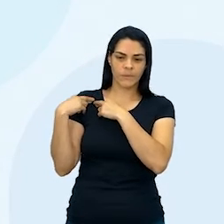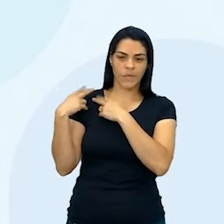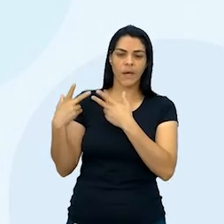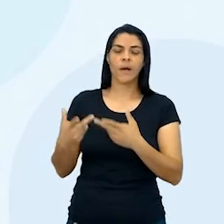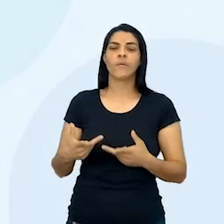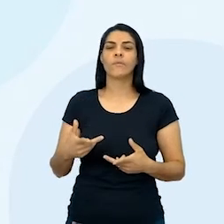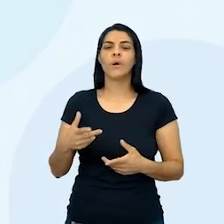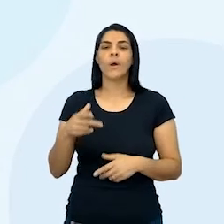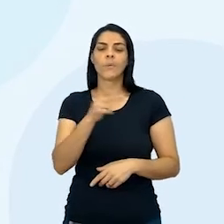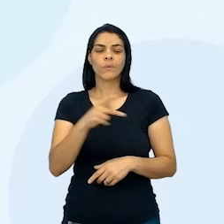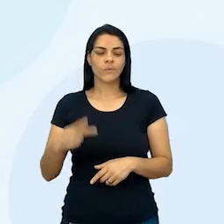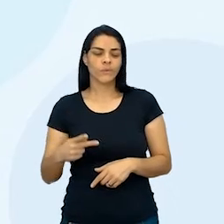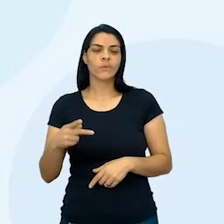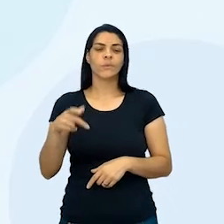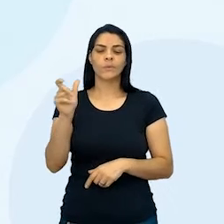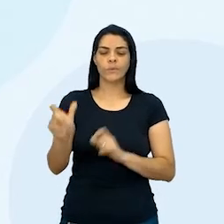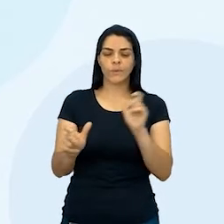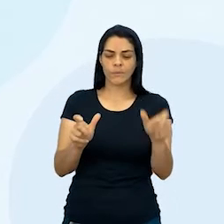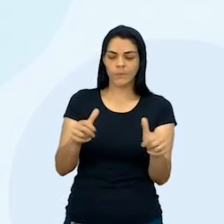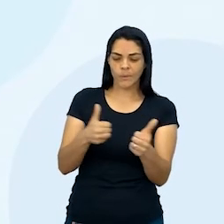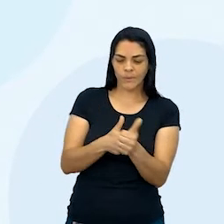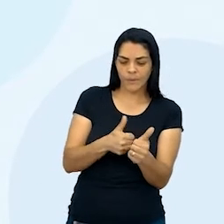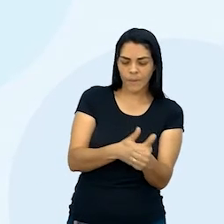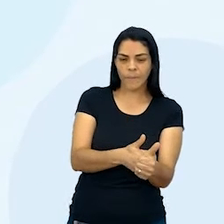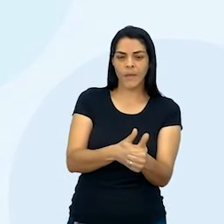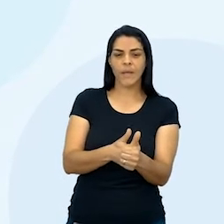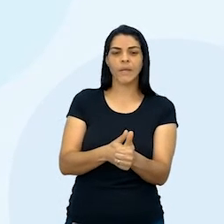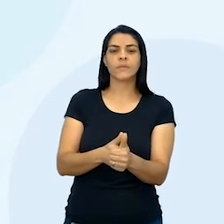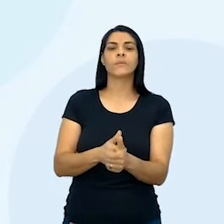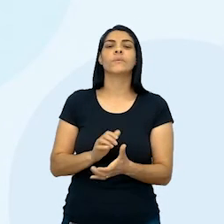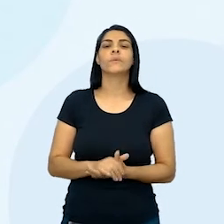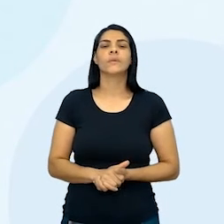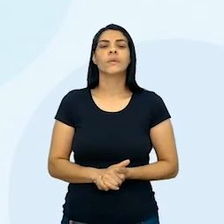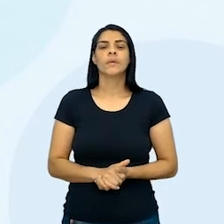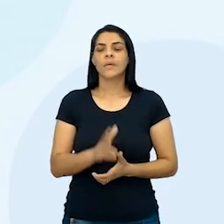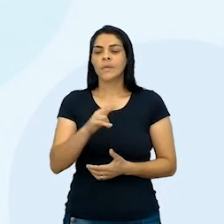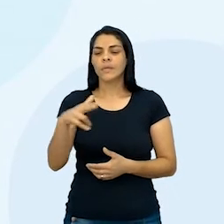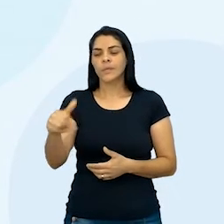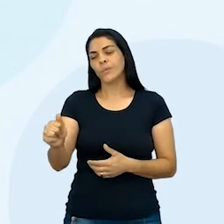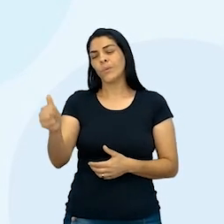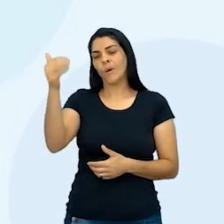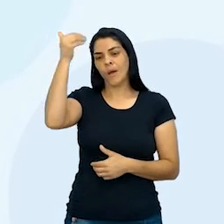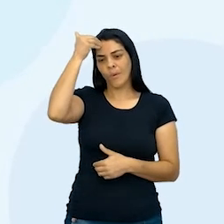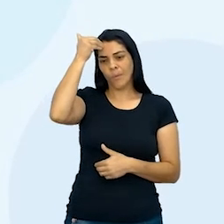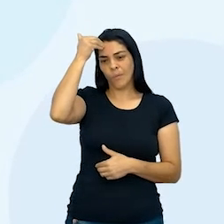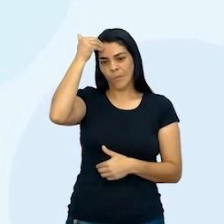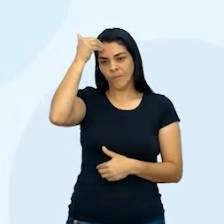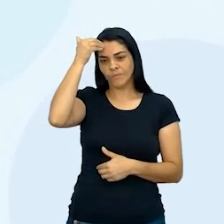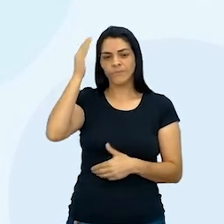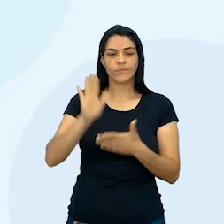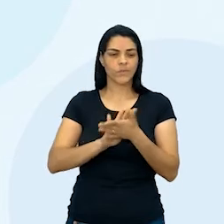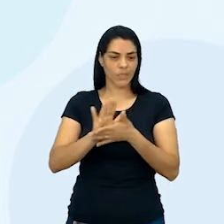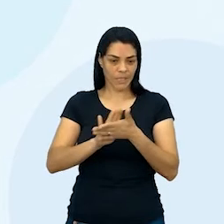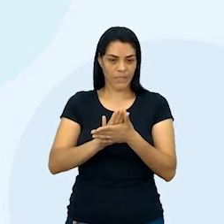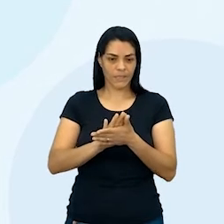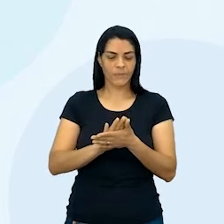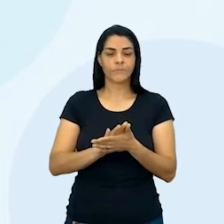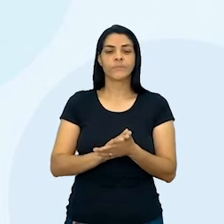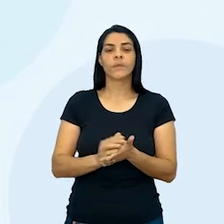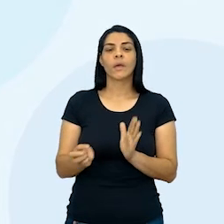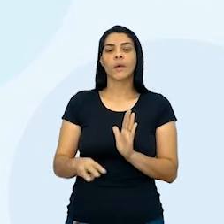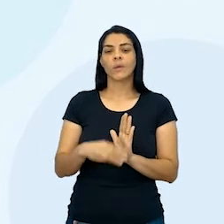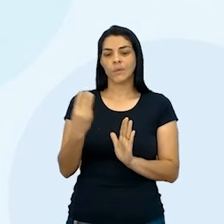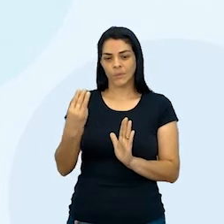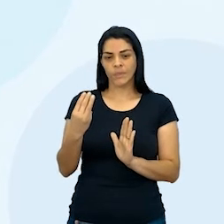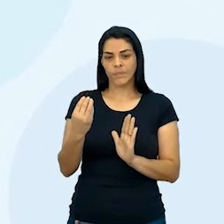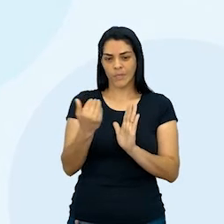quem está perto, nós vamos ter uma preocupação em não atribuir culpa. E o terceiro ponto aí é que nós